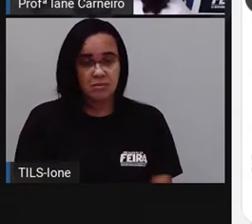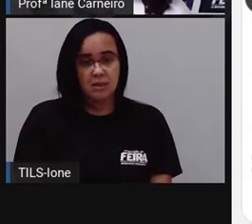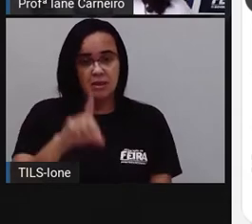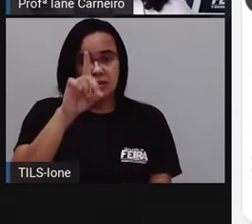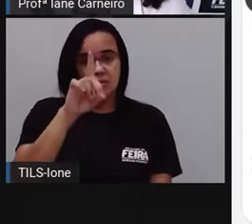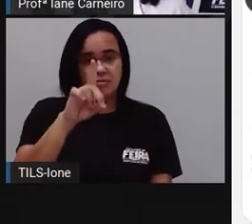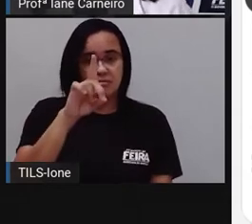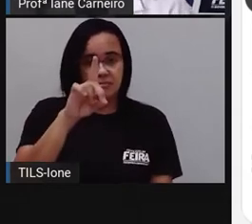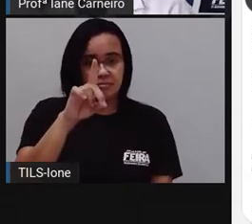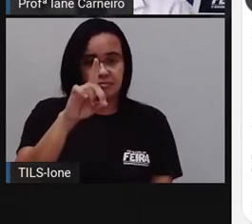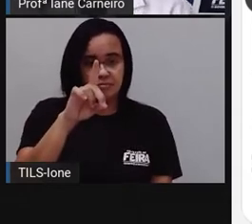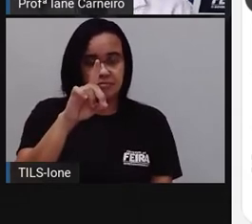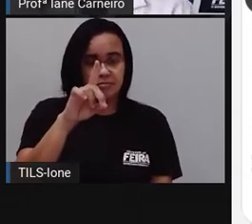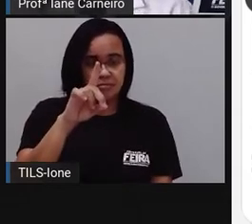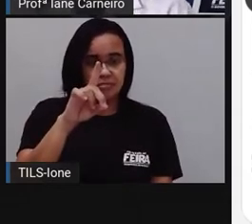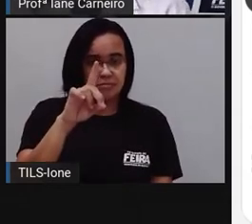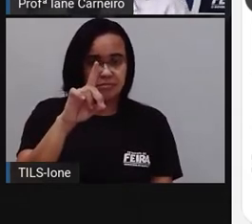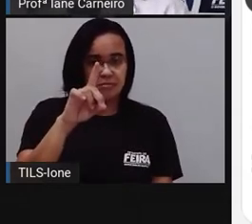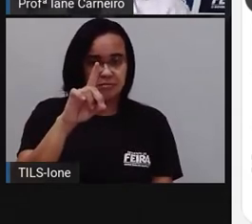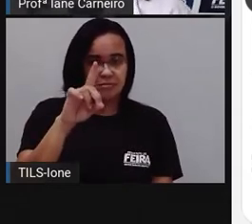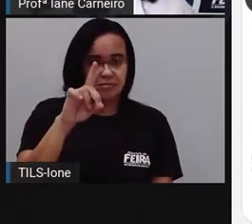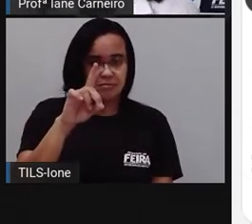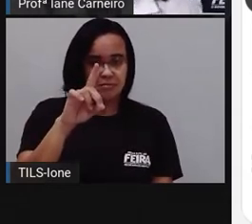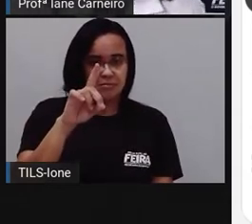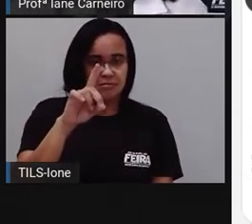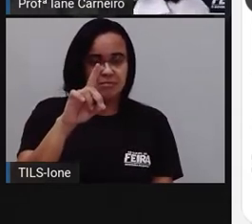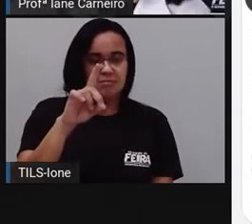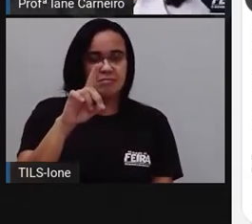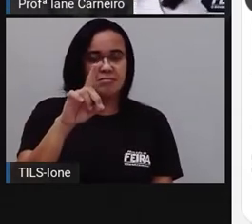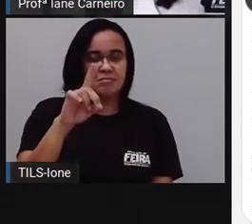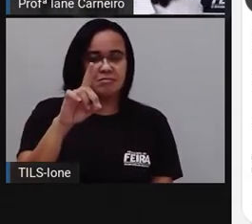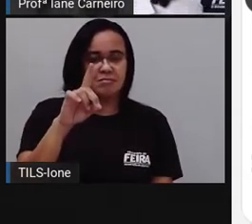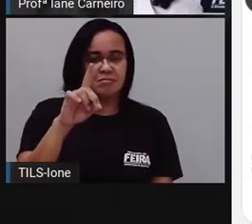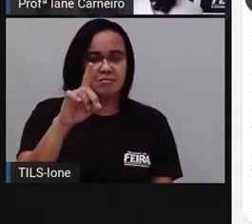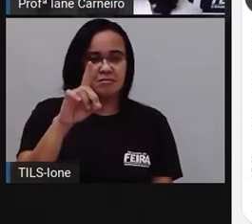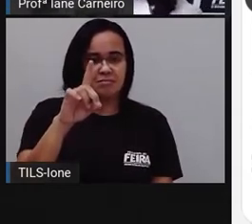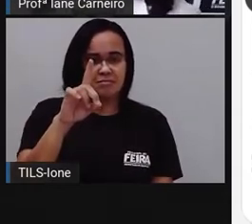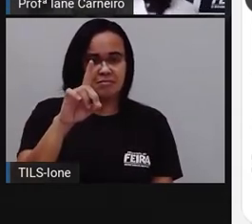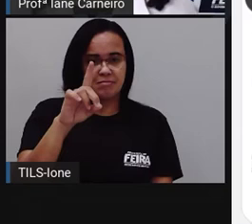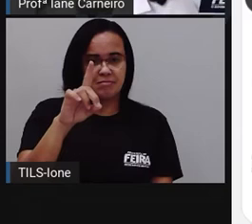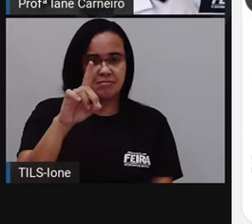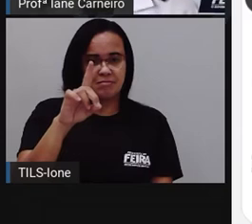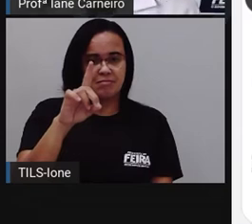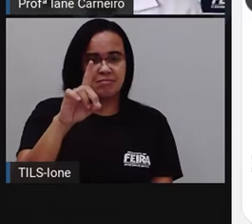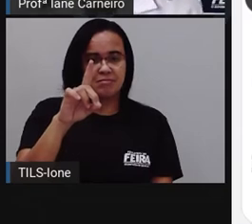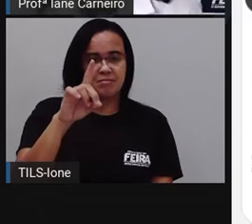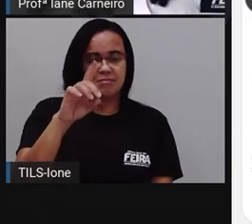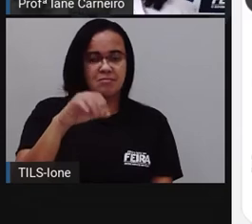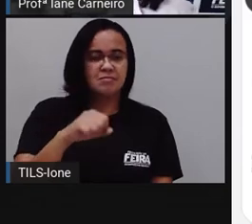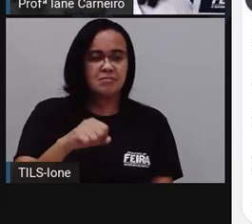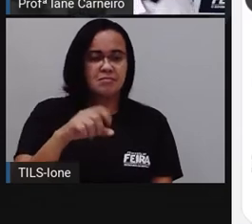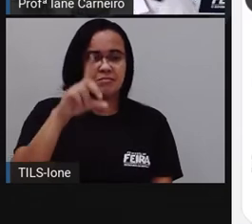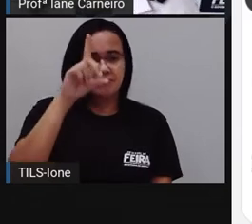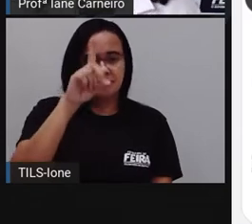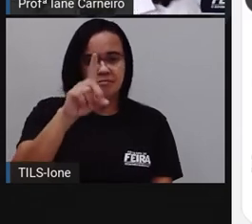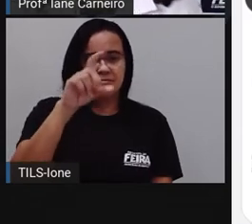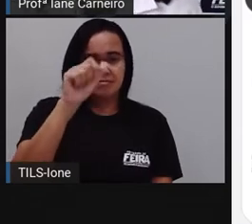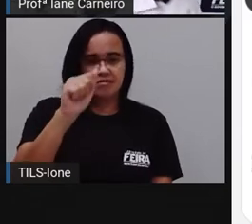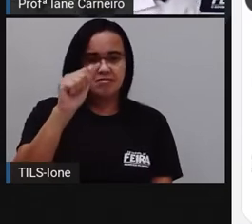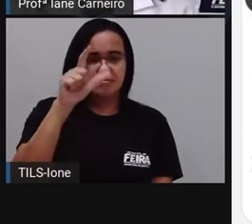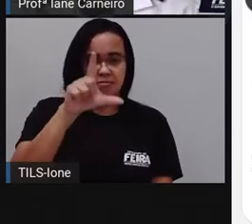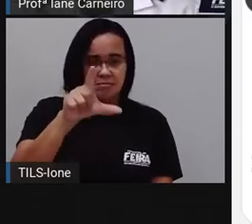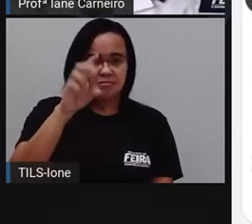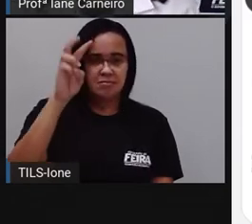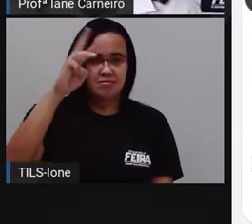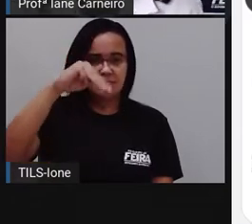Dálmata. É um tipo de cachorro, todo pintadinho de preto. Vamos lá, ó. Dálmata.